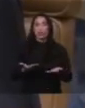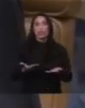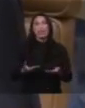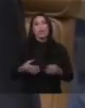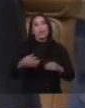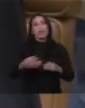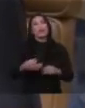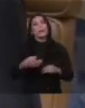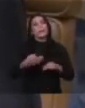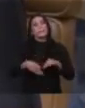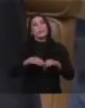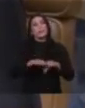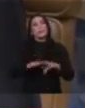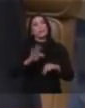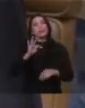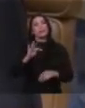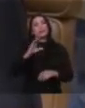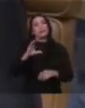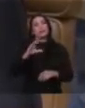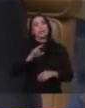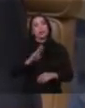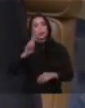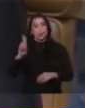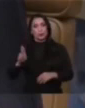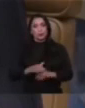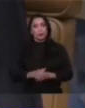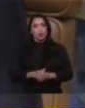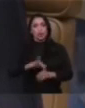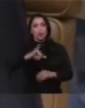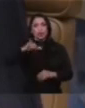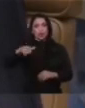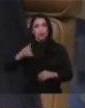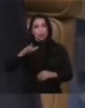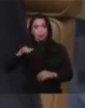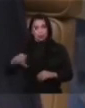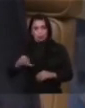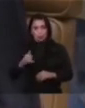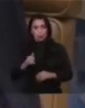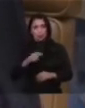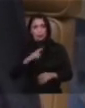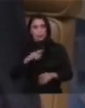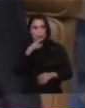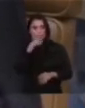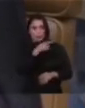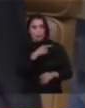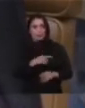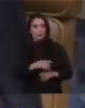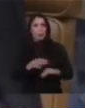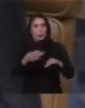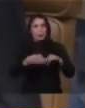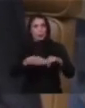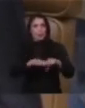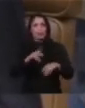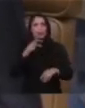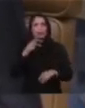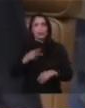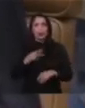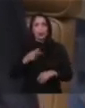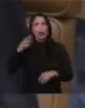União. O deputado Jonathan de Jesus me diz, o senhor esteve ontem com o meu